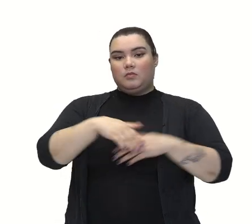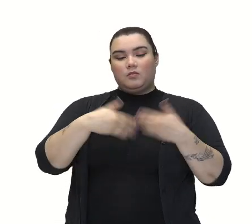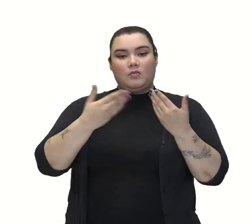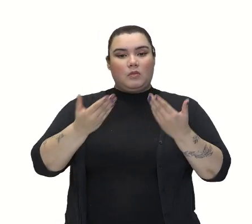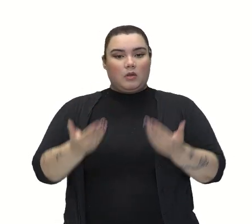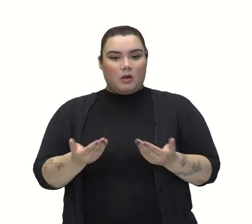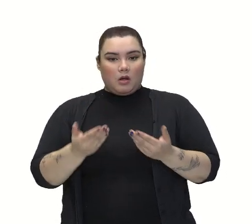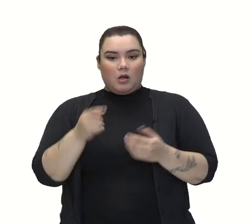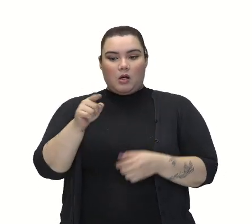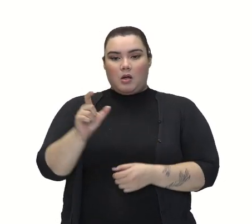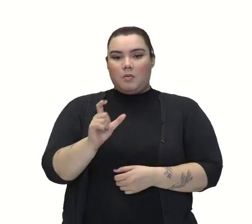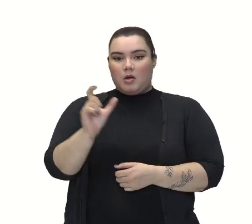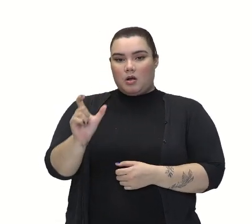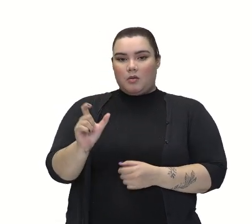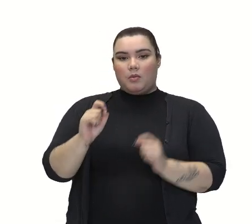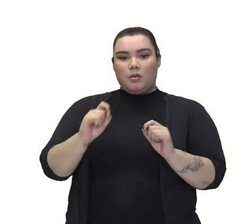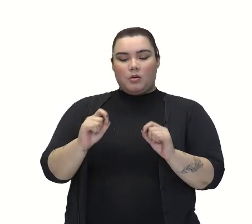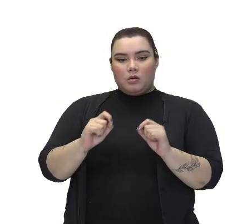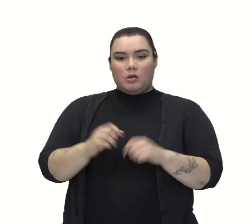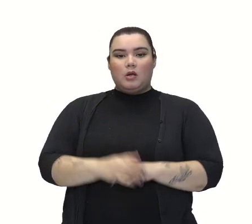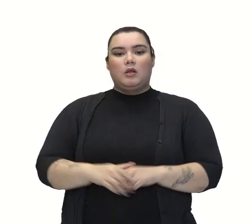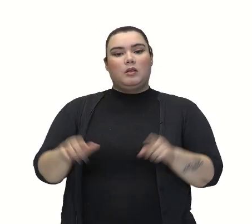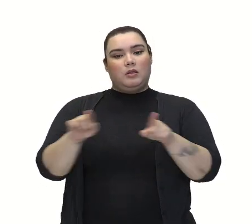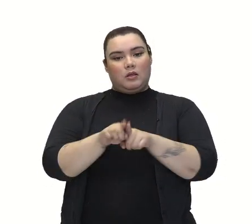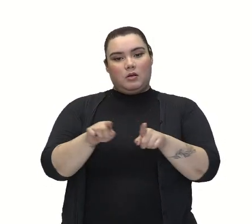nós temos aqui um